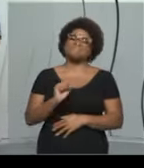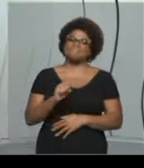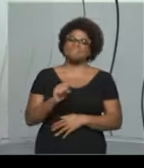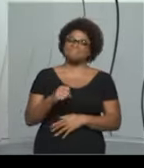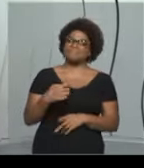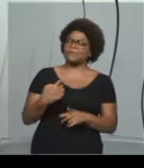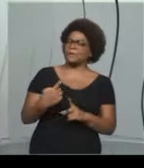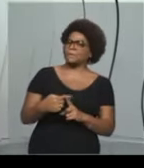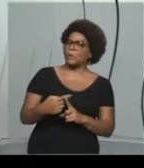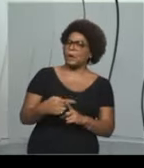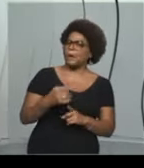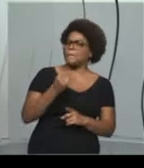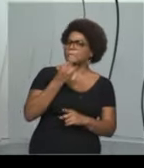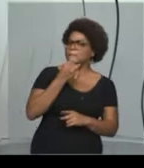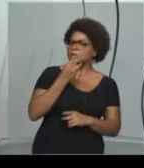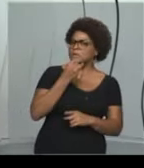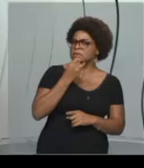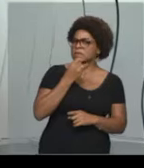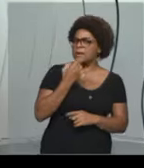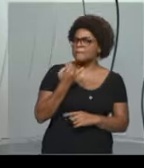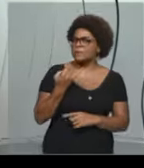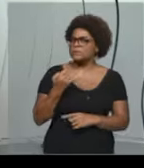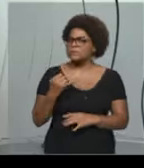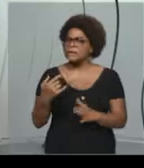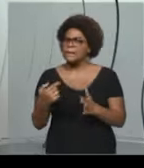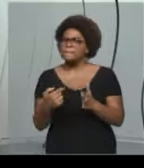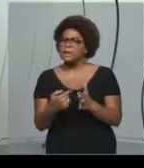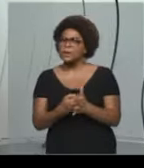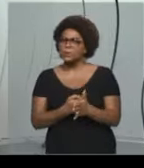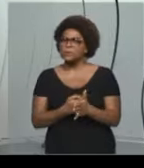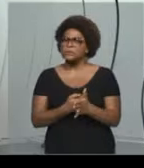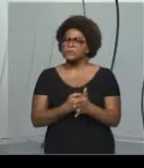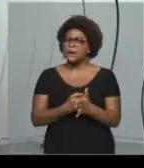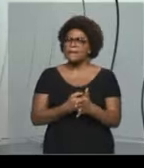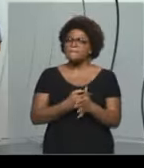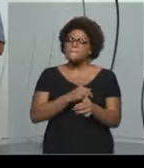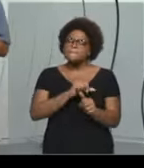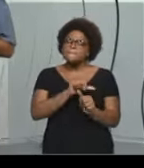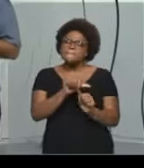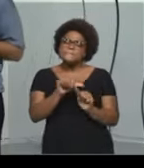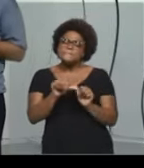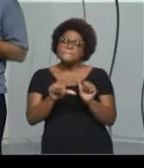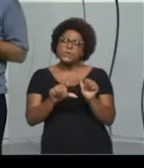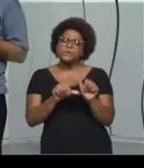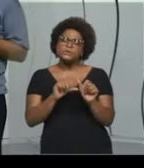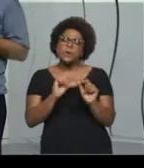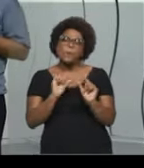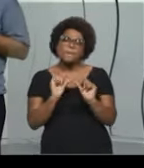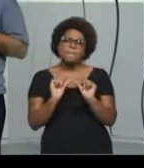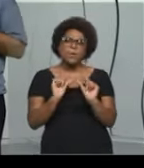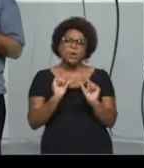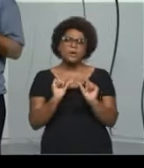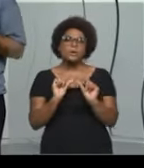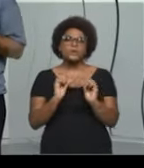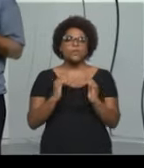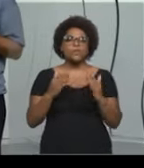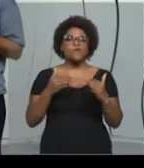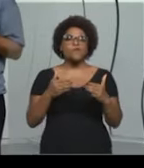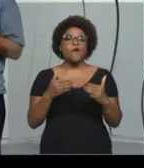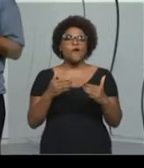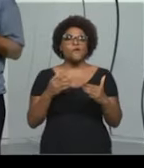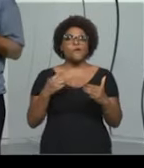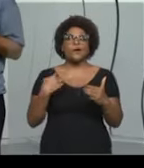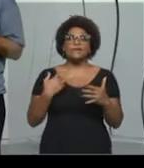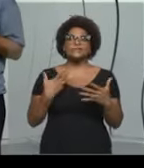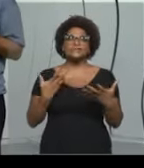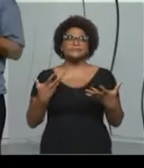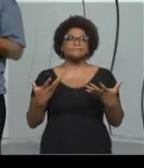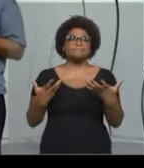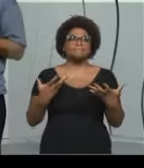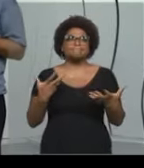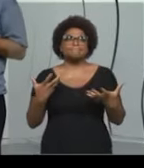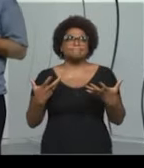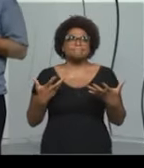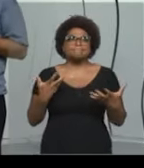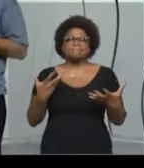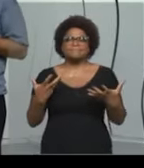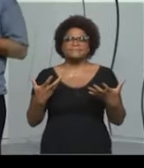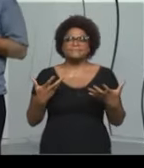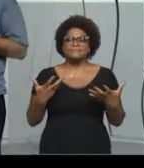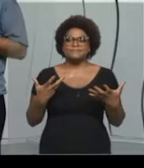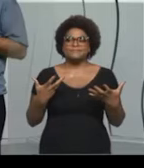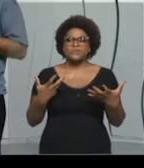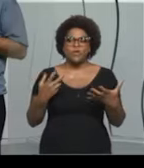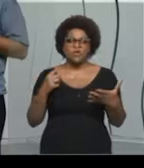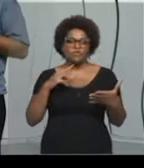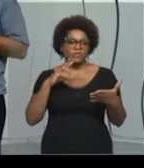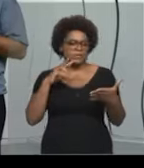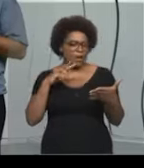um pouquinho daquilo que a gente está acostumado, a gente se perde um pouco. Talvez já tenha acontecido com você. Você olha para a